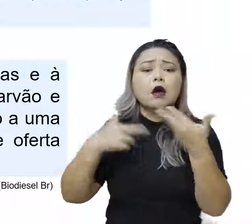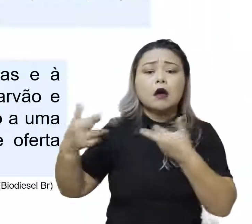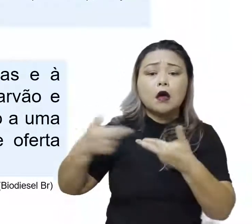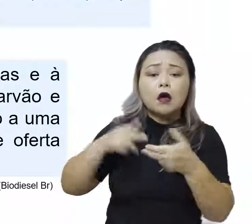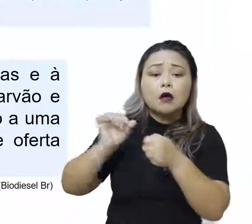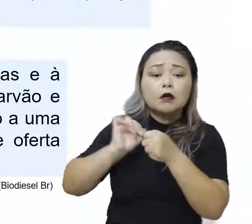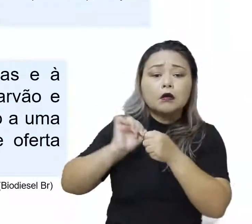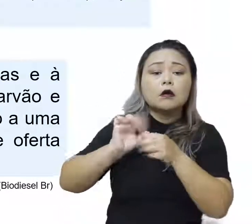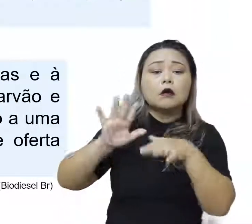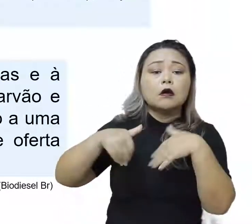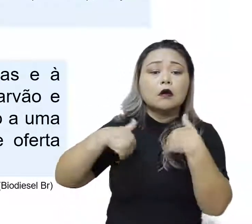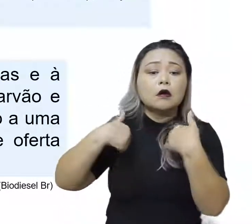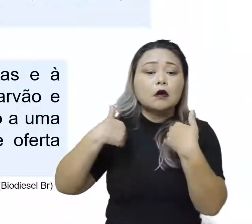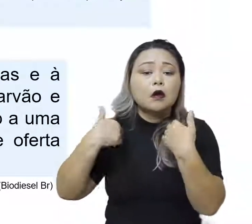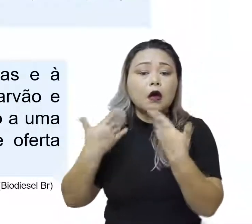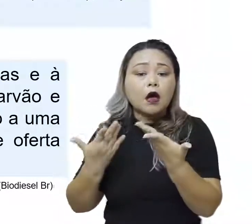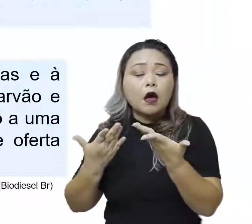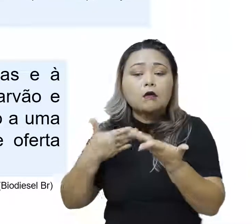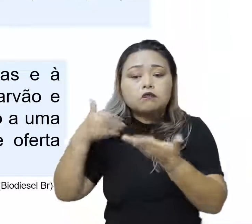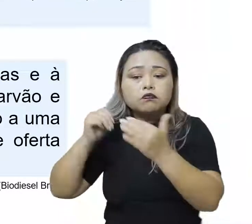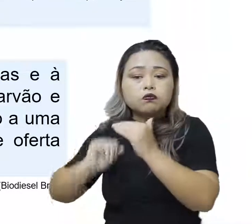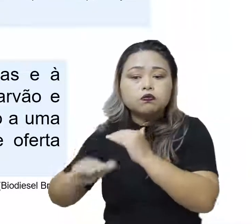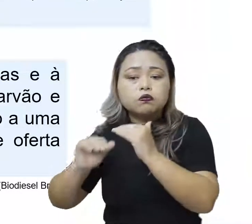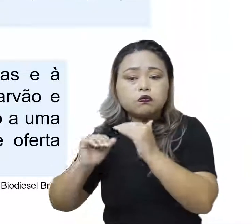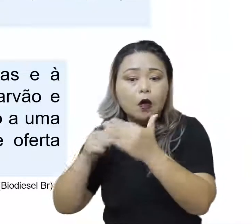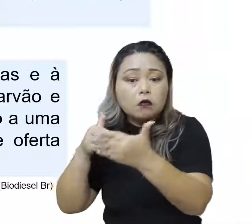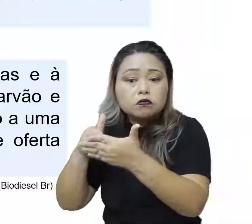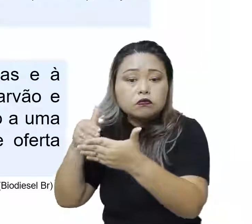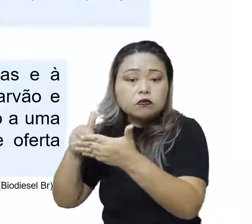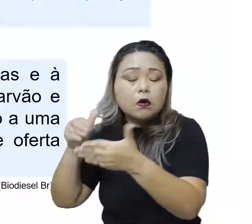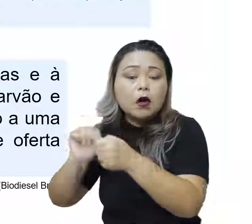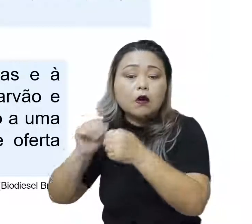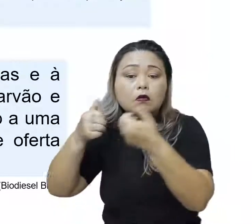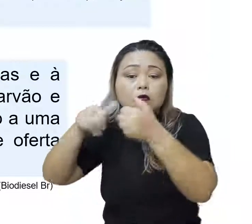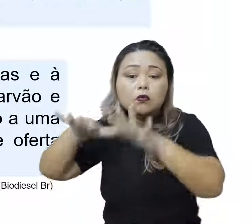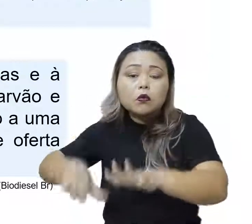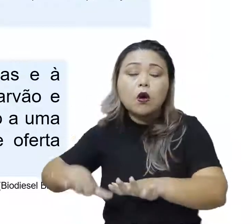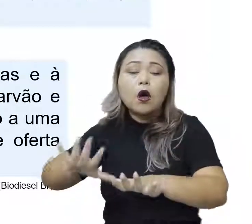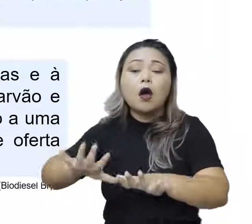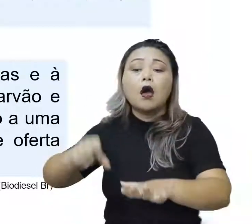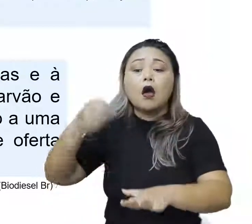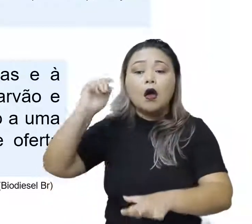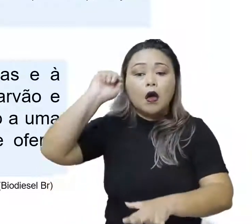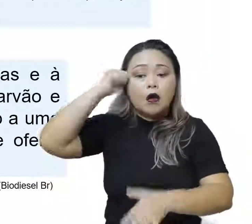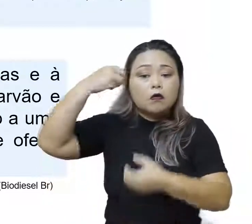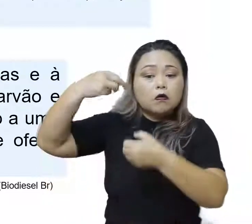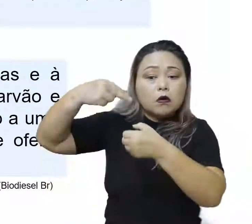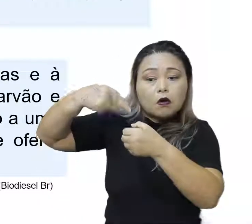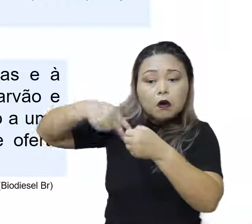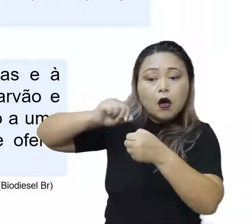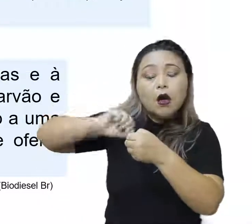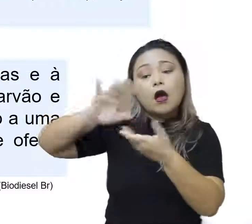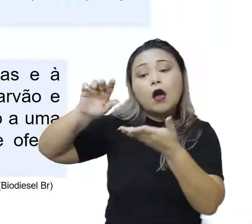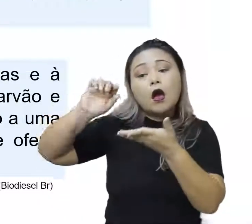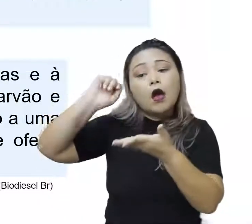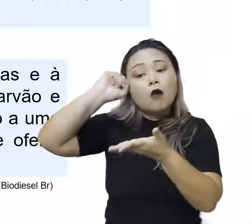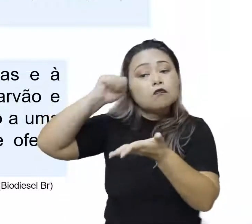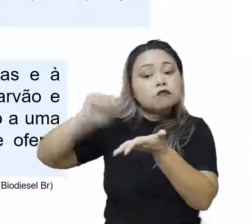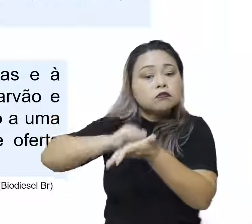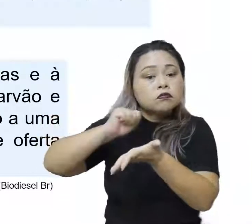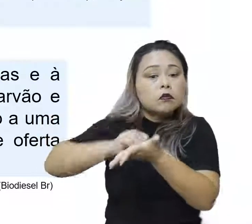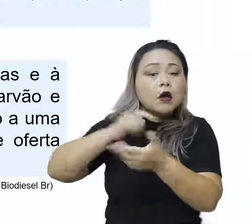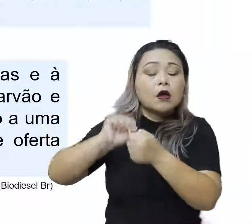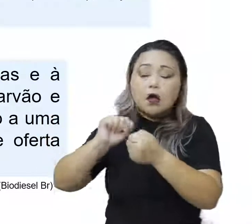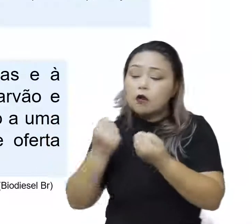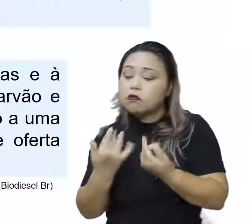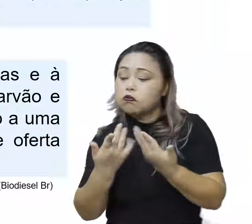das reservas e à concentração da matriz do petróleo, carvão e gás, impõe a busca de alternativas para uma